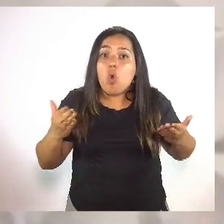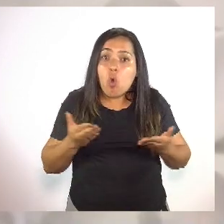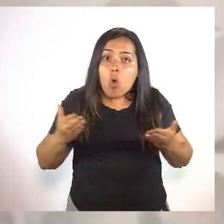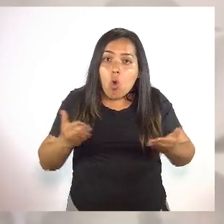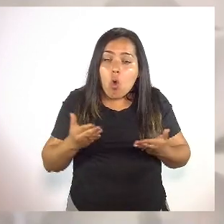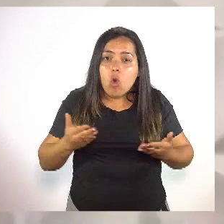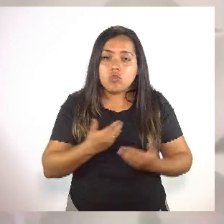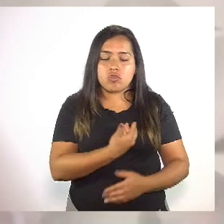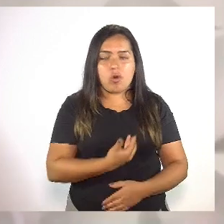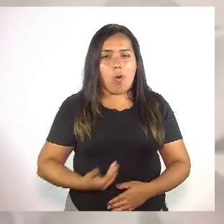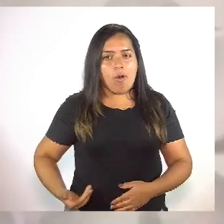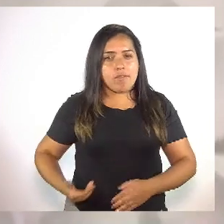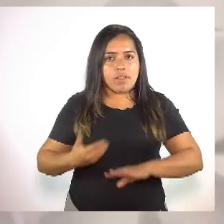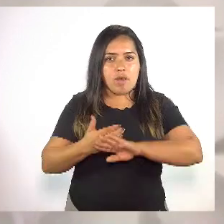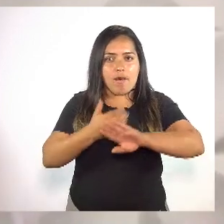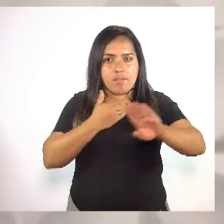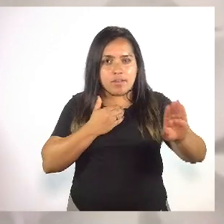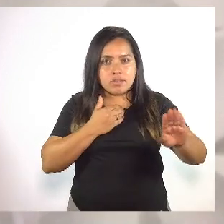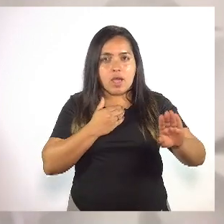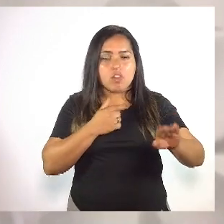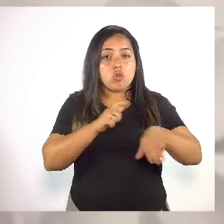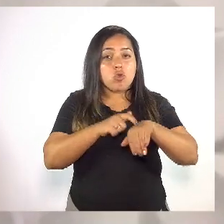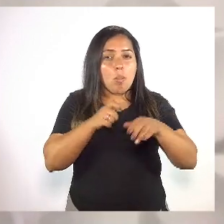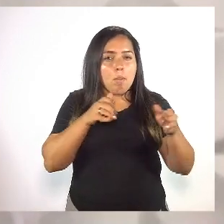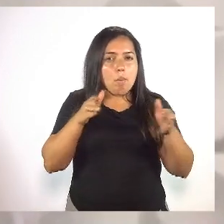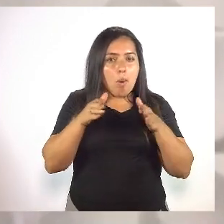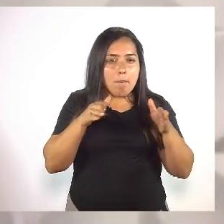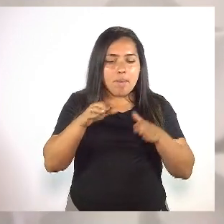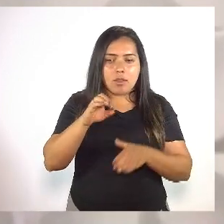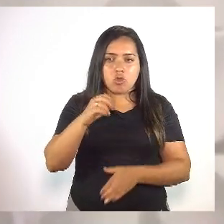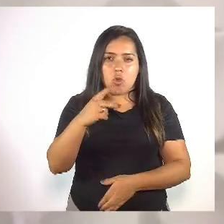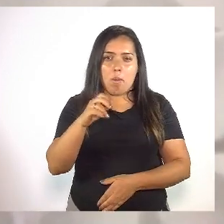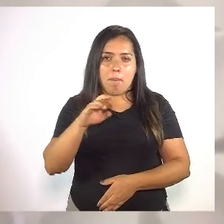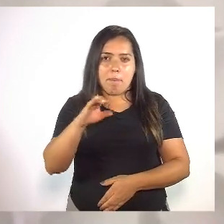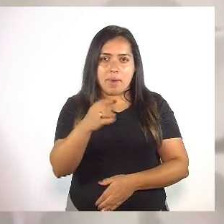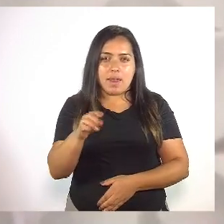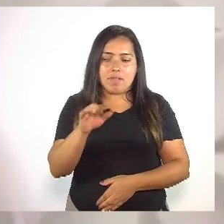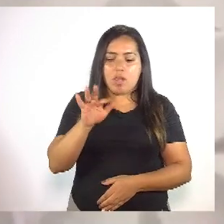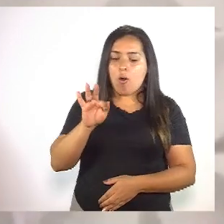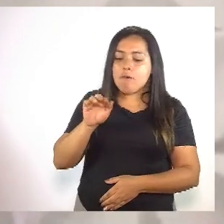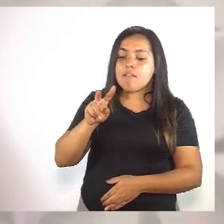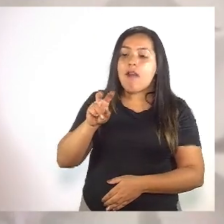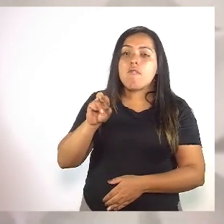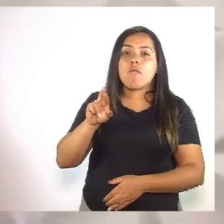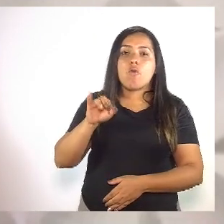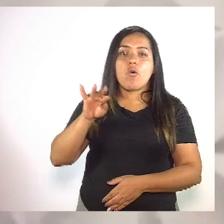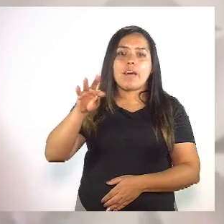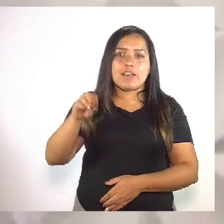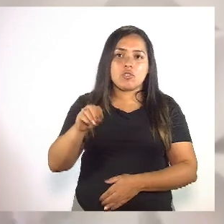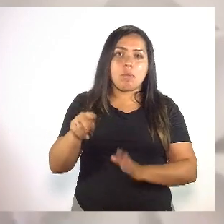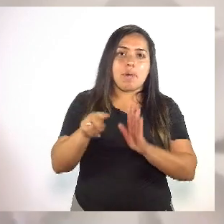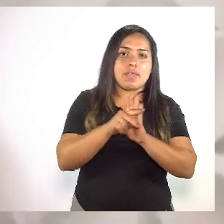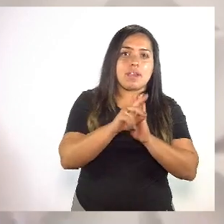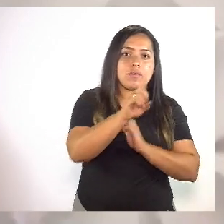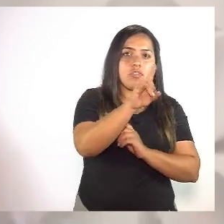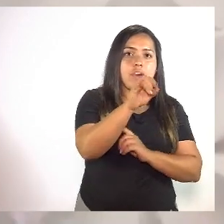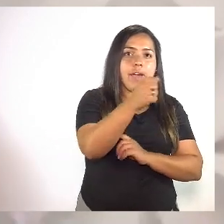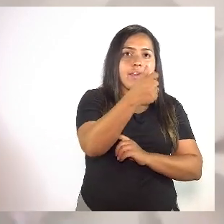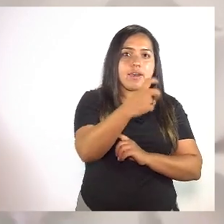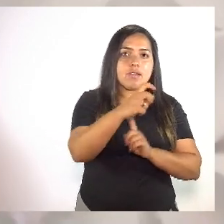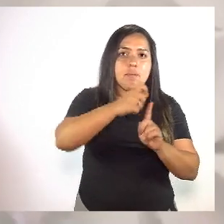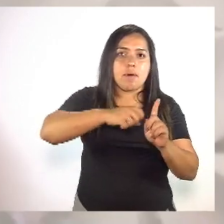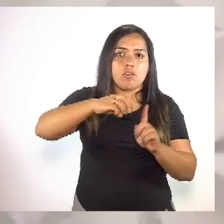encontra afastado desde o momento da Operação Favorito, em 15 de maio, por decisão